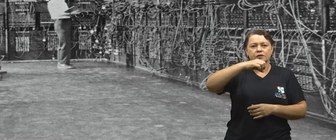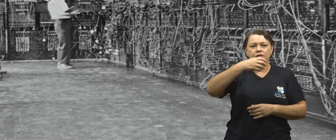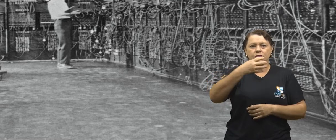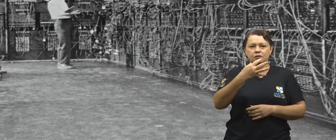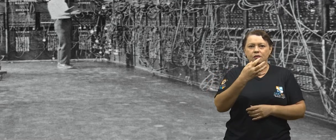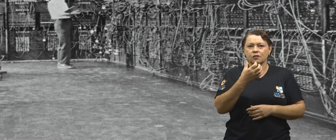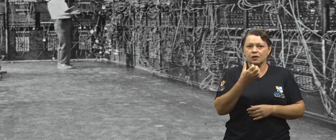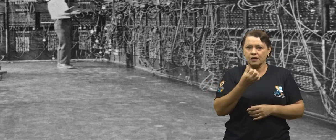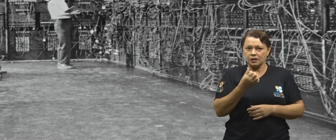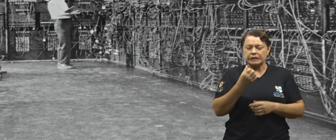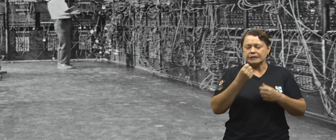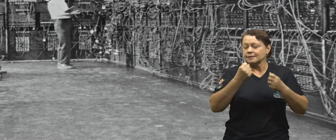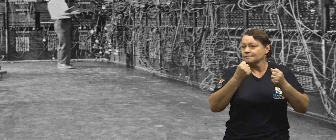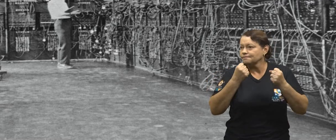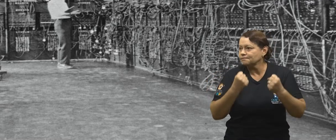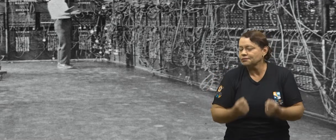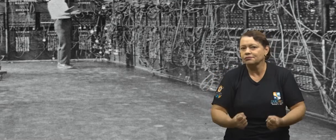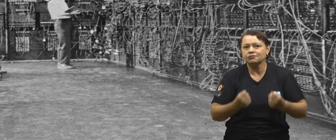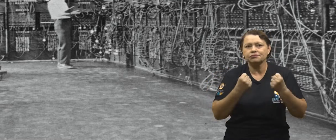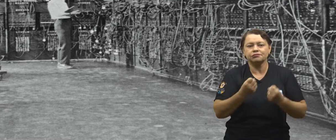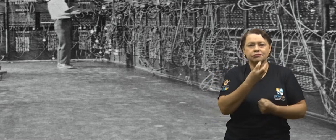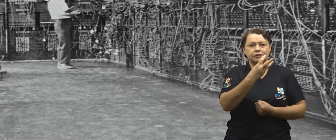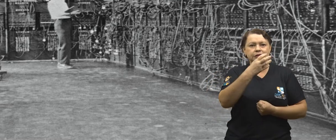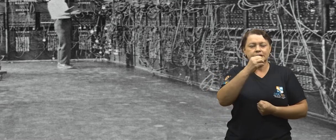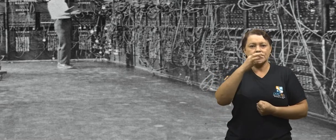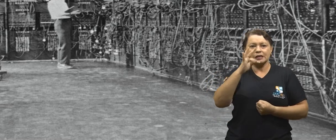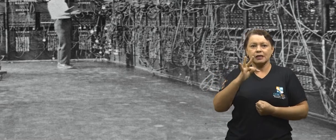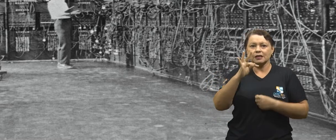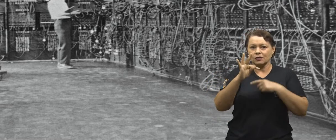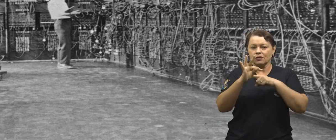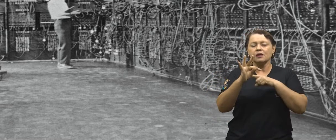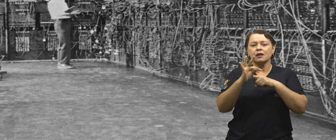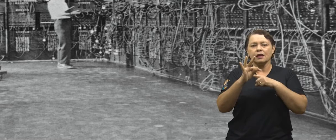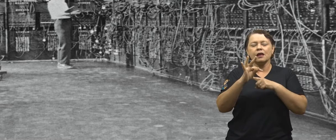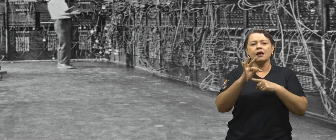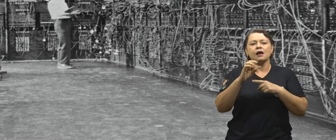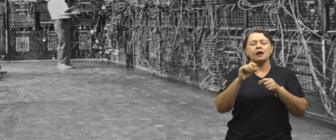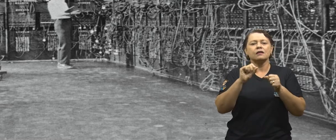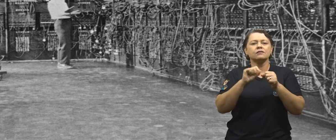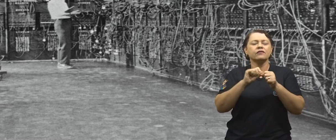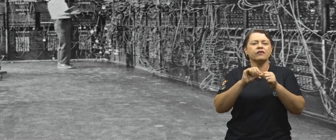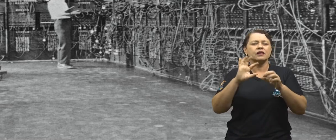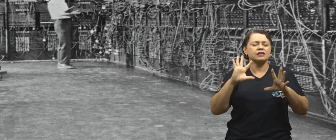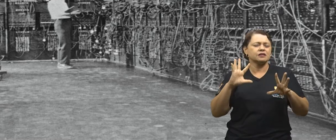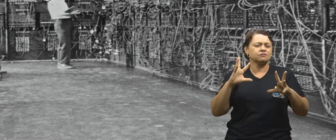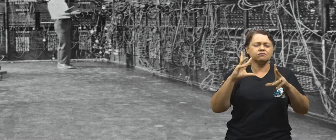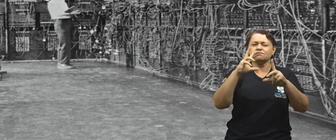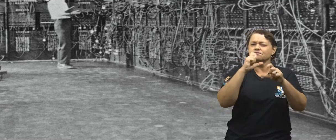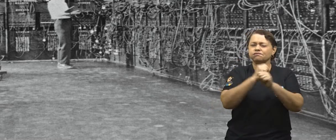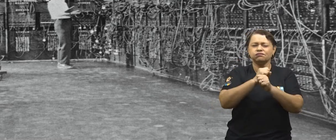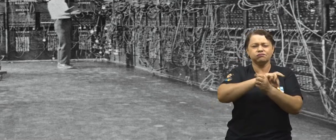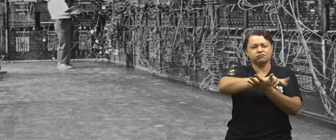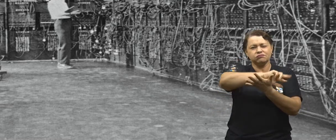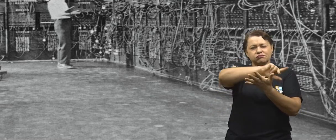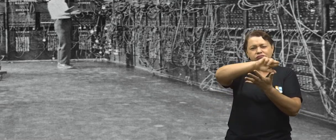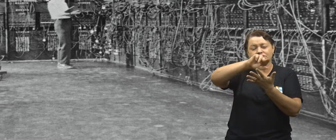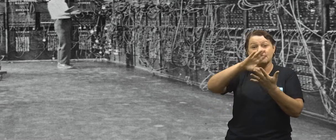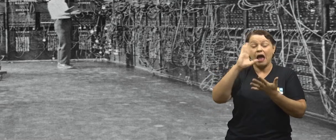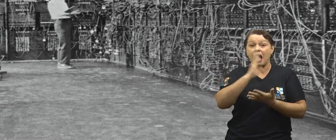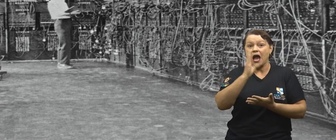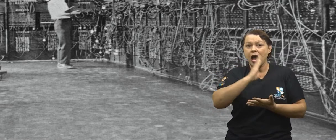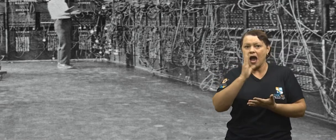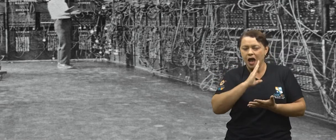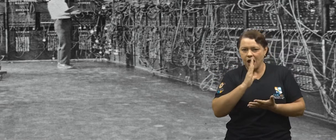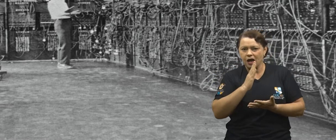1946. Ele pesava cerca de 30 toneladas e realizava mais de 4.500 cálculos por